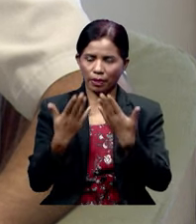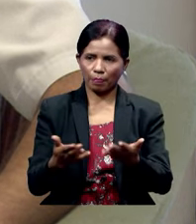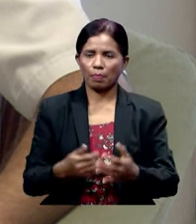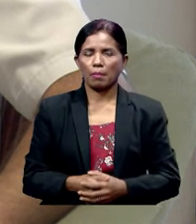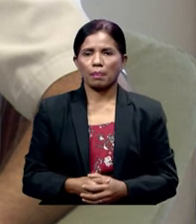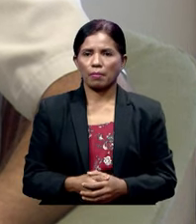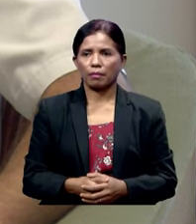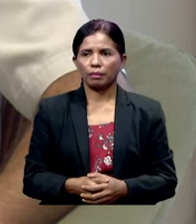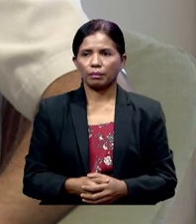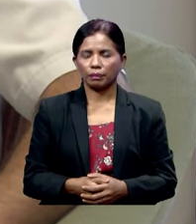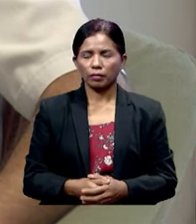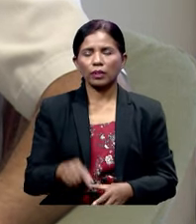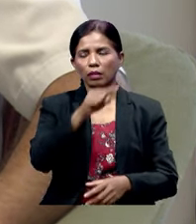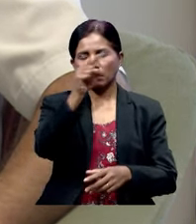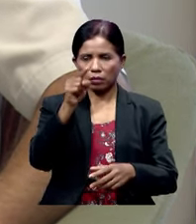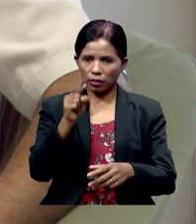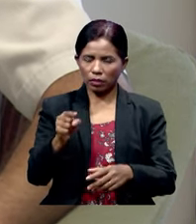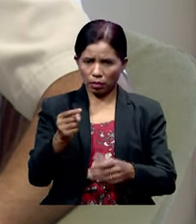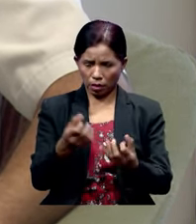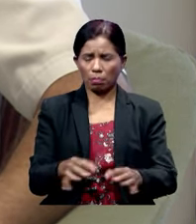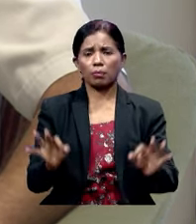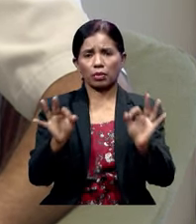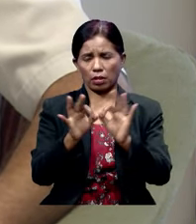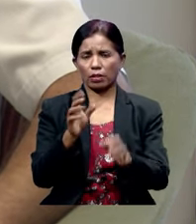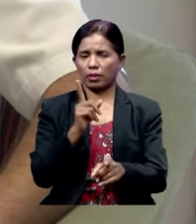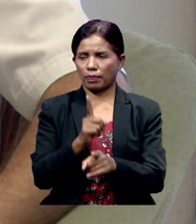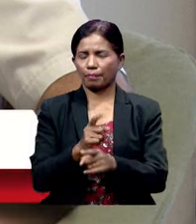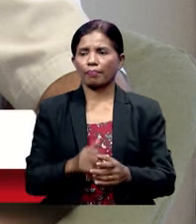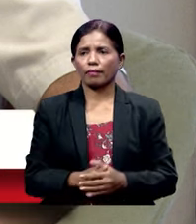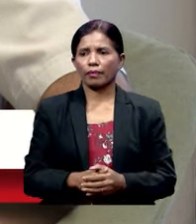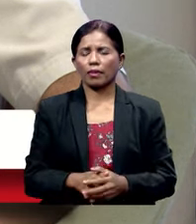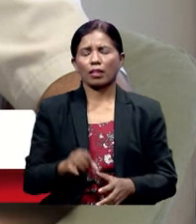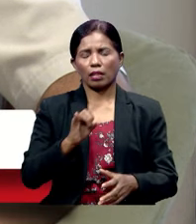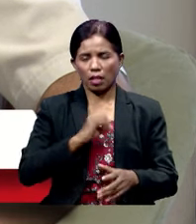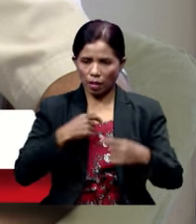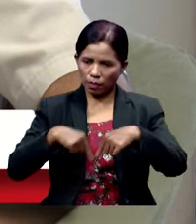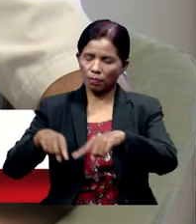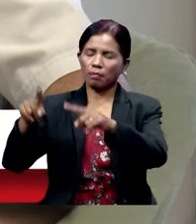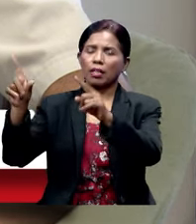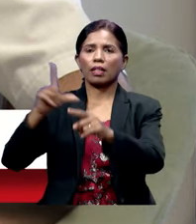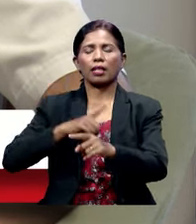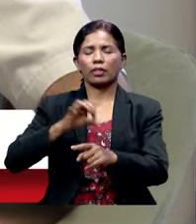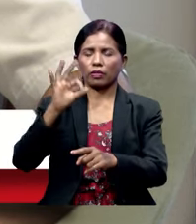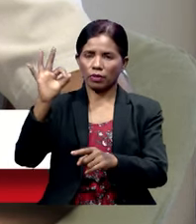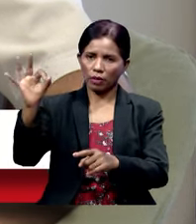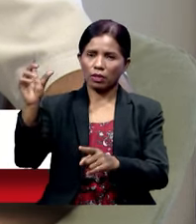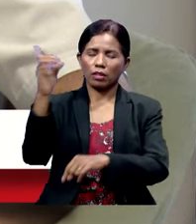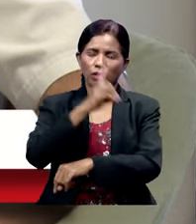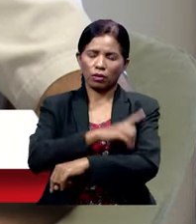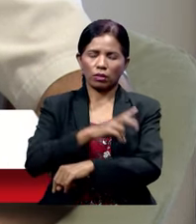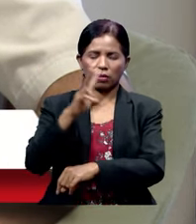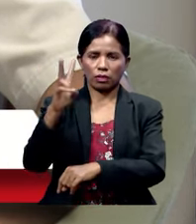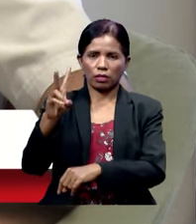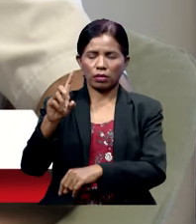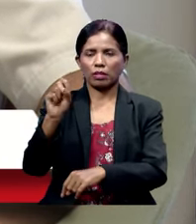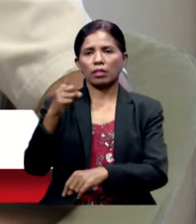esta pergunta muito importante eh sim eu fui em letf dois dias dia 11 e 12 de